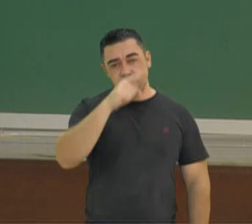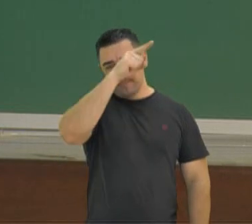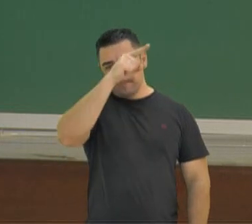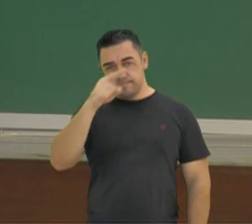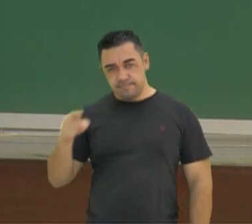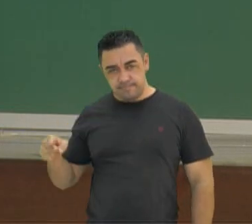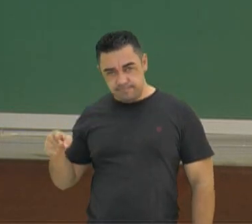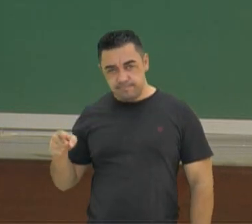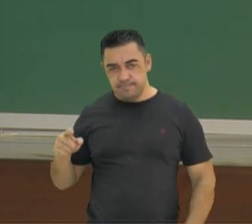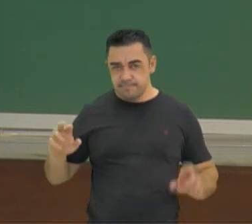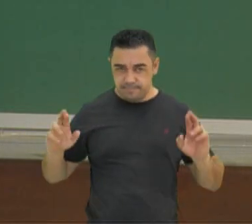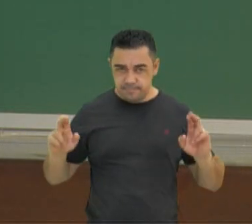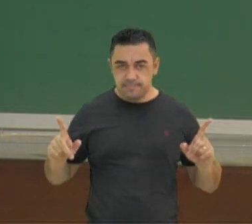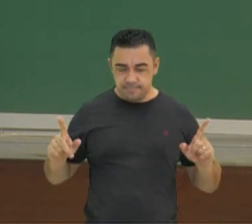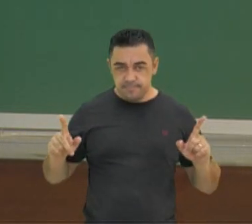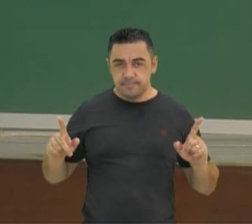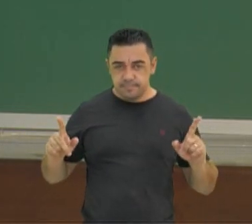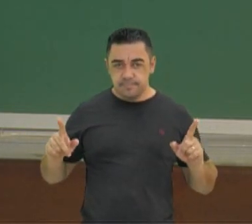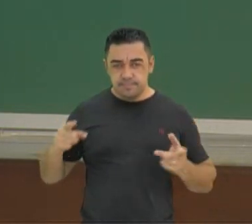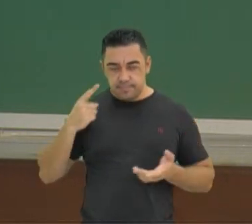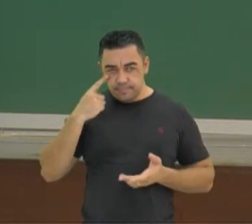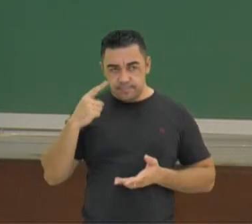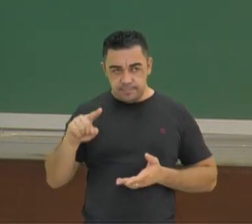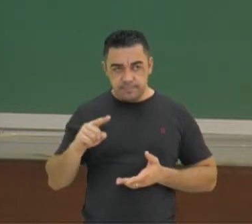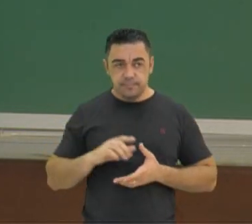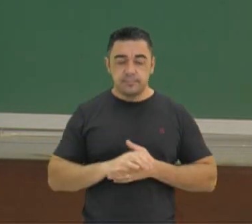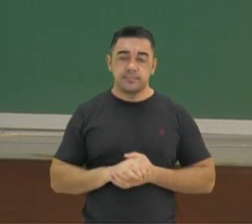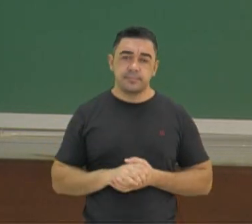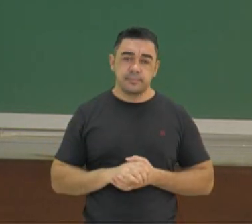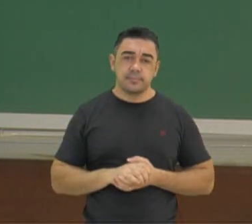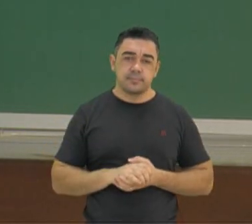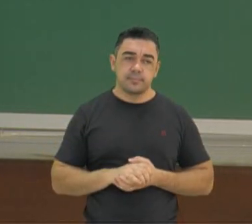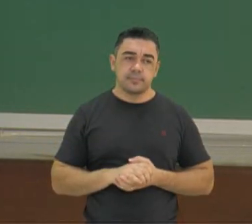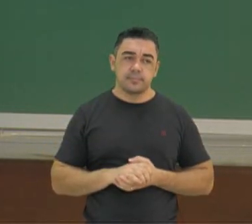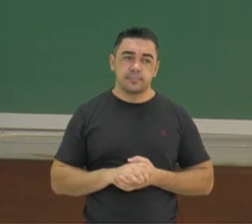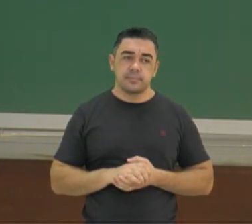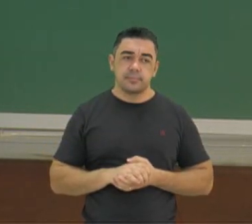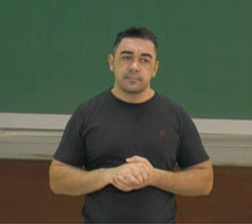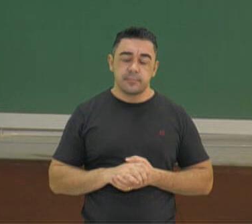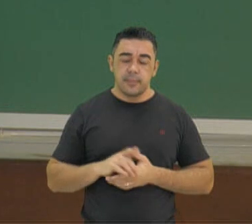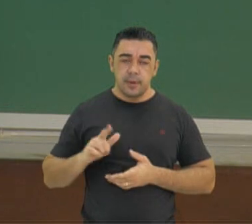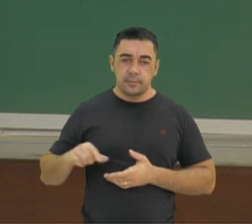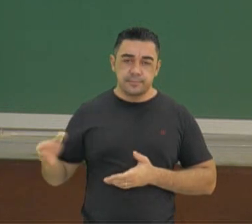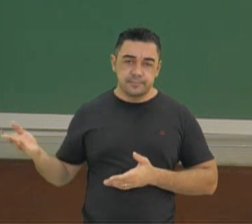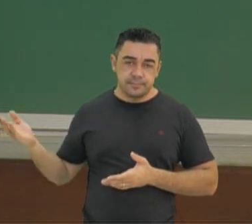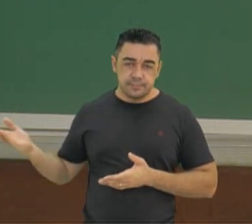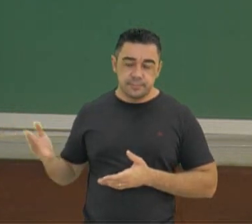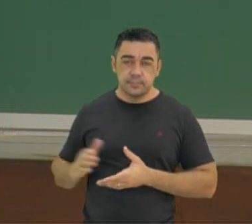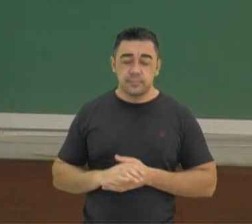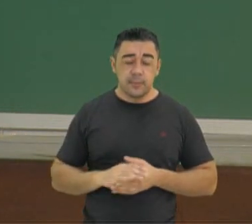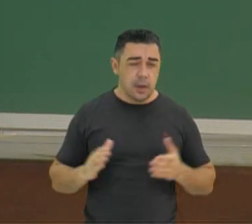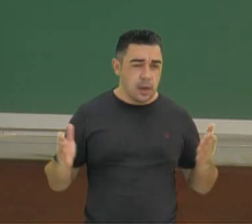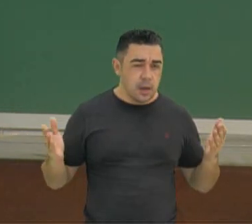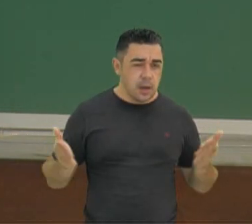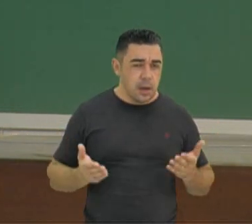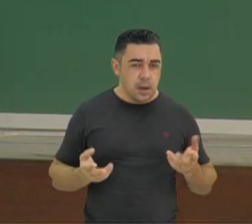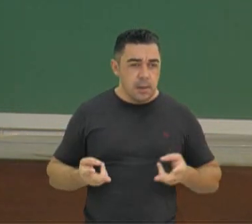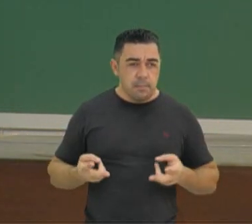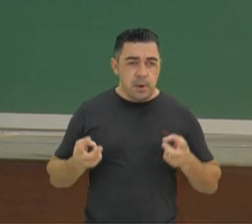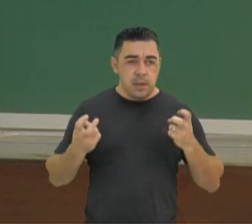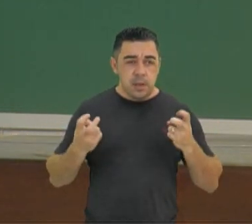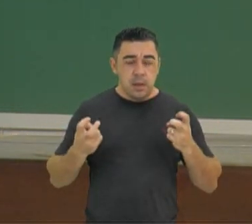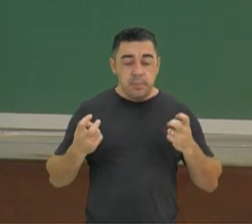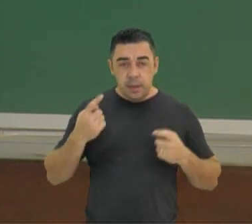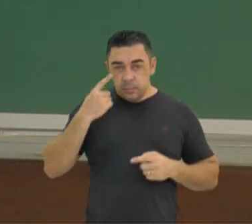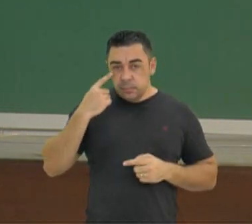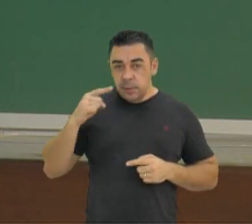negativa. Aí tem os sentidos aqui da sua reta, né? E chamei de função B e representei. Agora, notem aqui